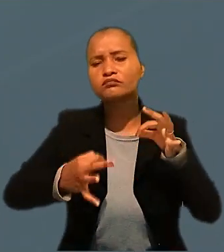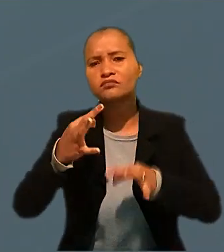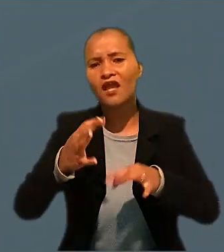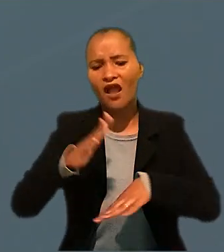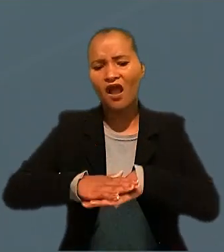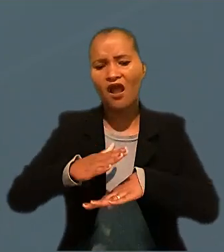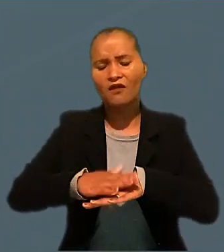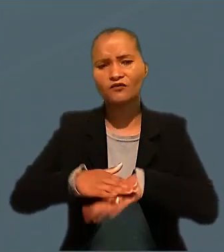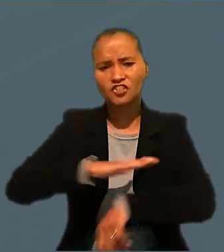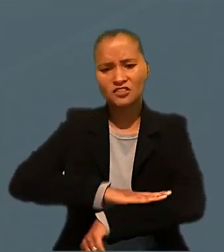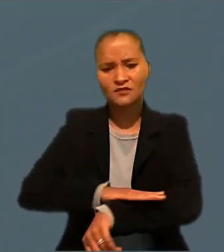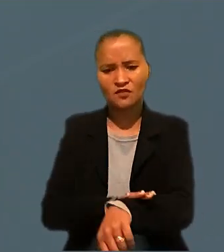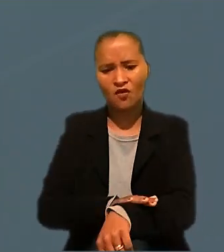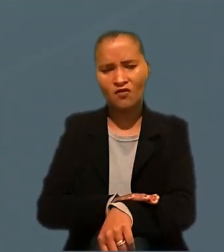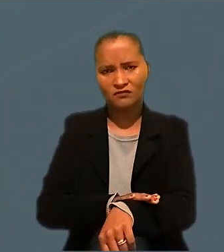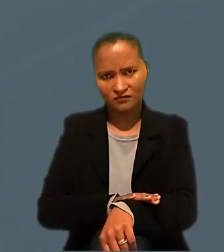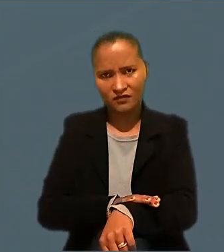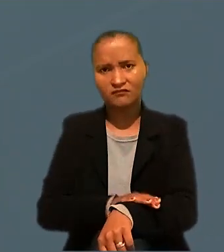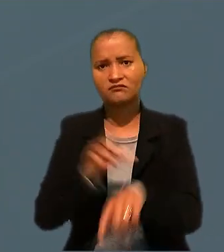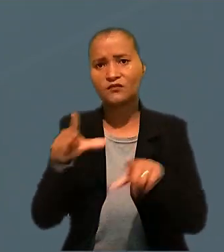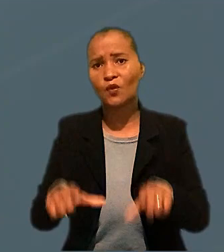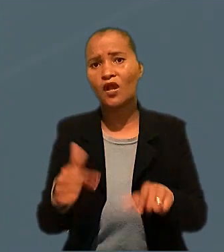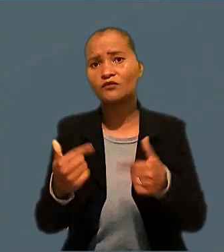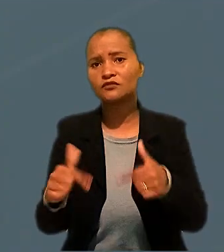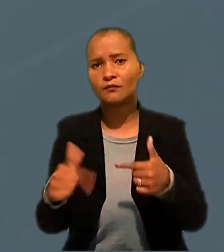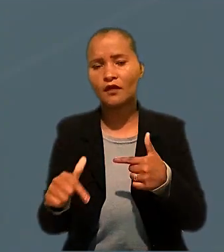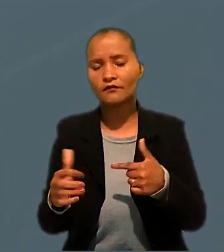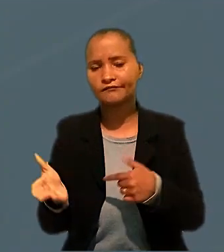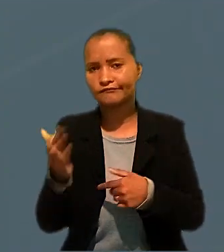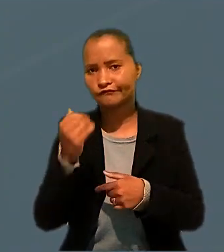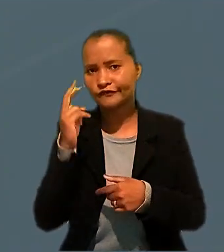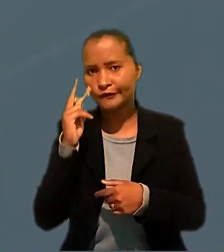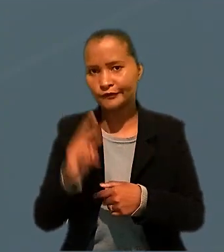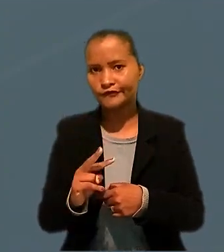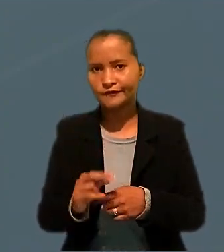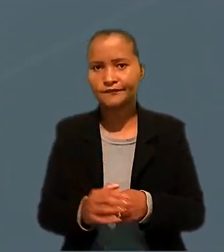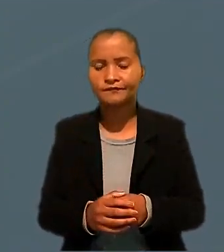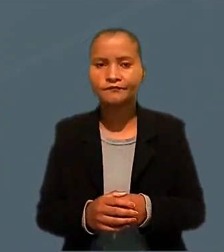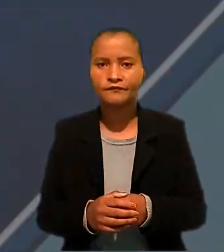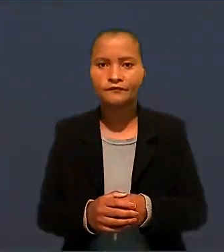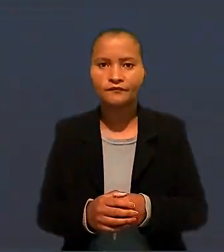atos discriminatórios, como o racismo, no ambiente de trabalho. Vamos ver.